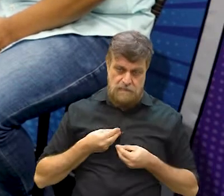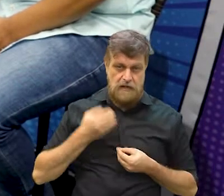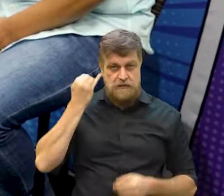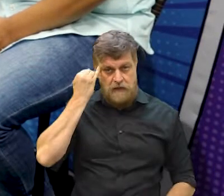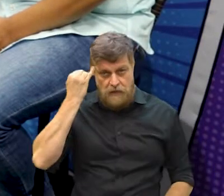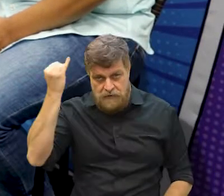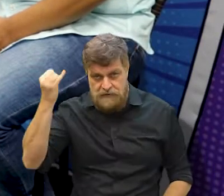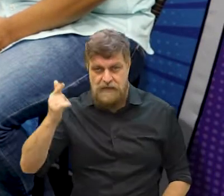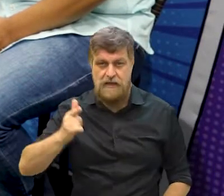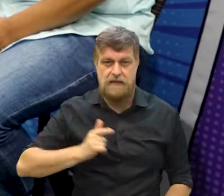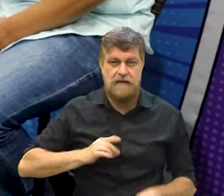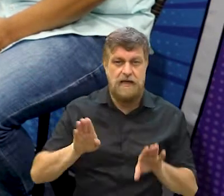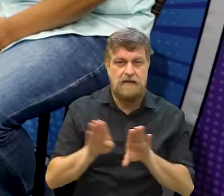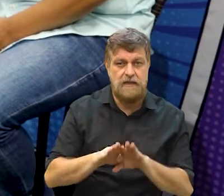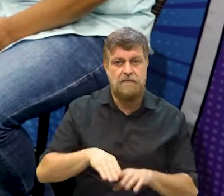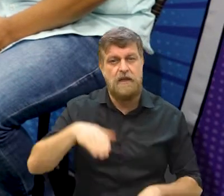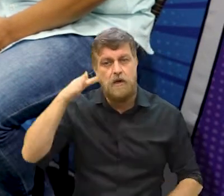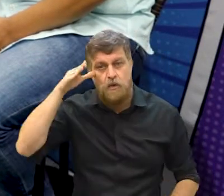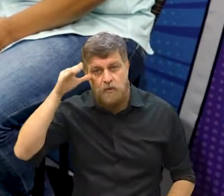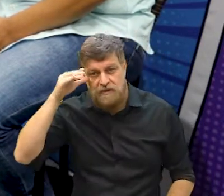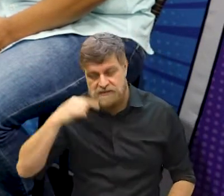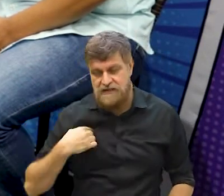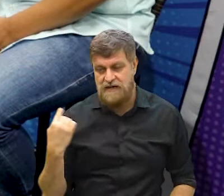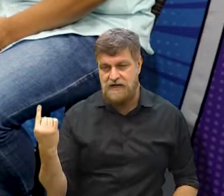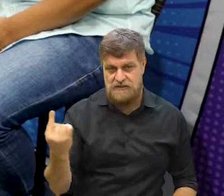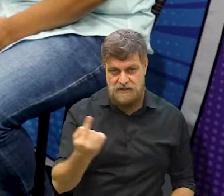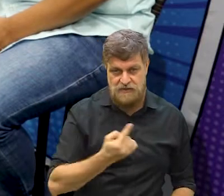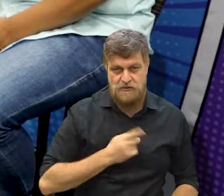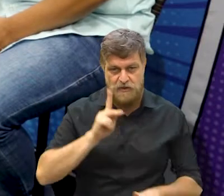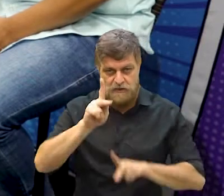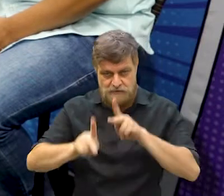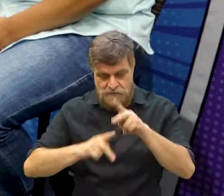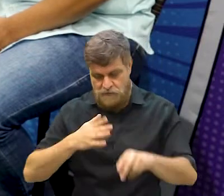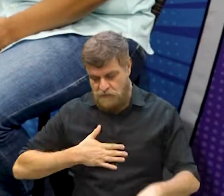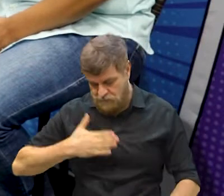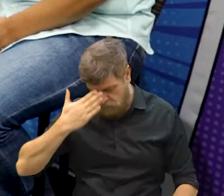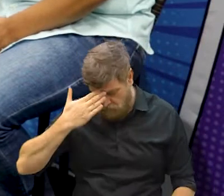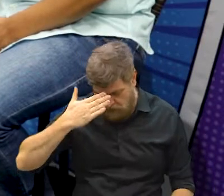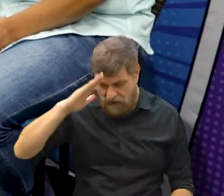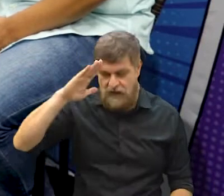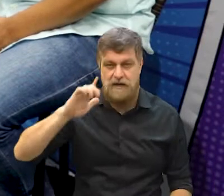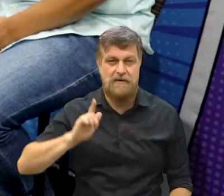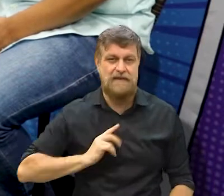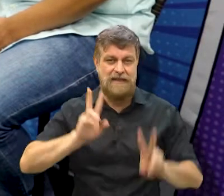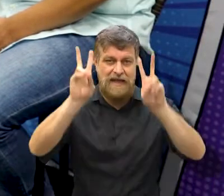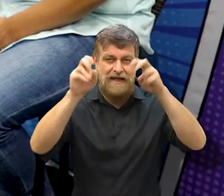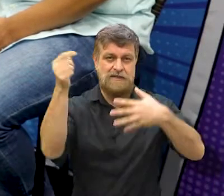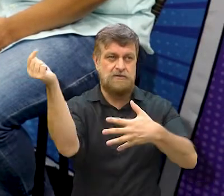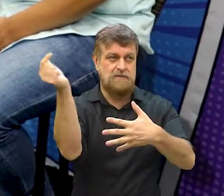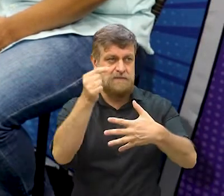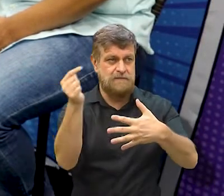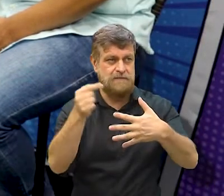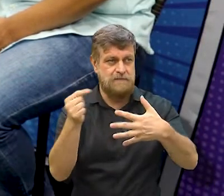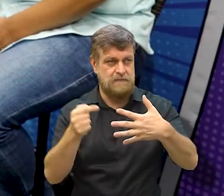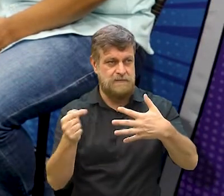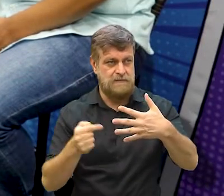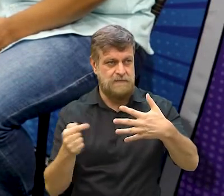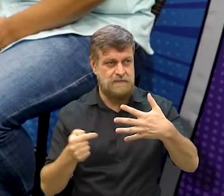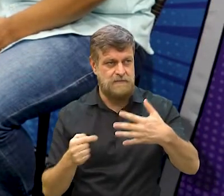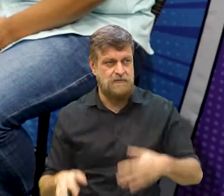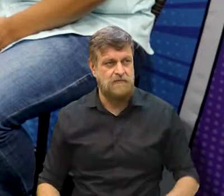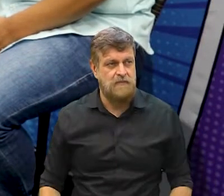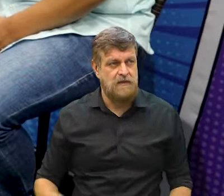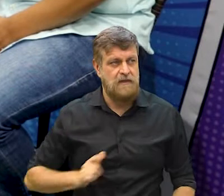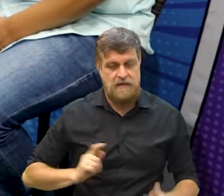mesmo, tem muita curiosidade de brasileiro, assim, muçulmano, sul árabe, e muitos assuntos